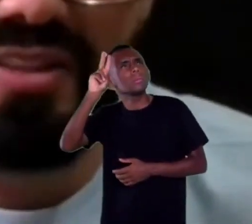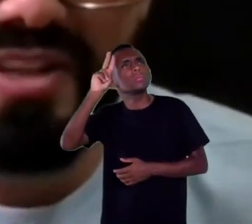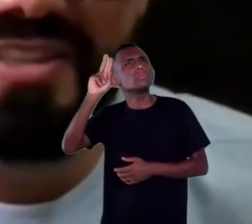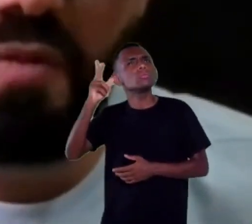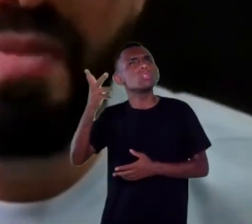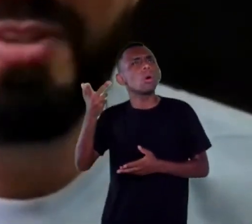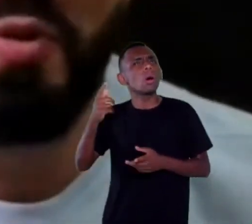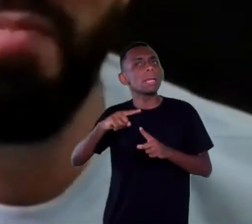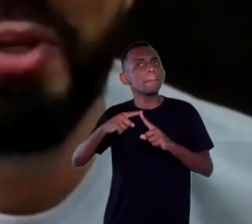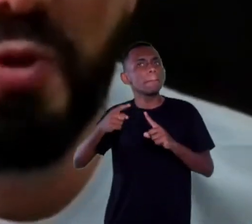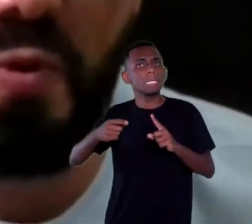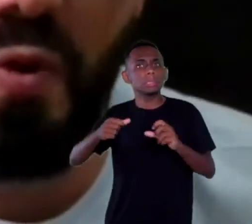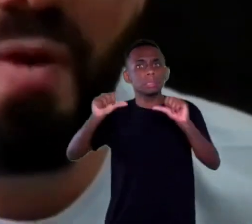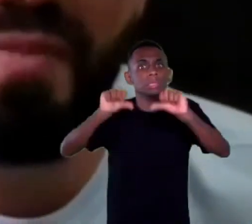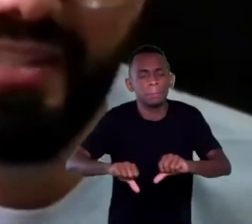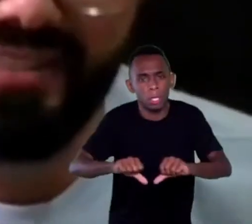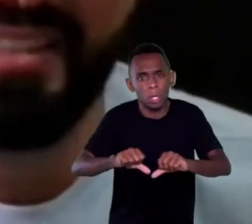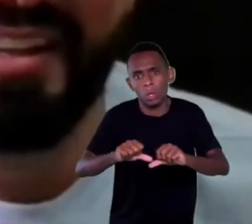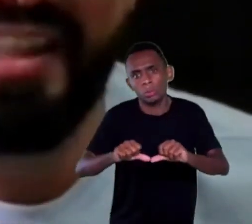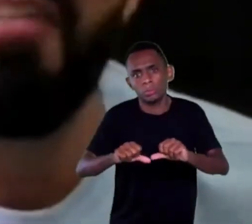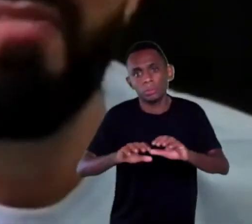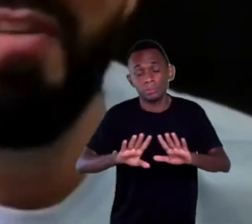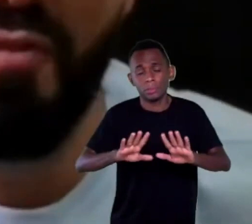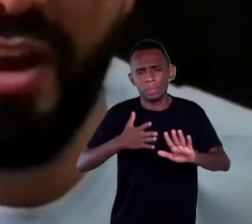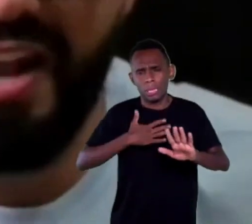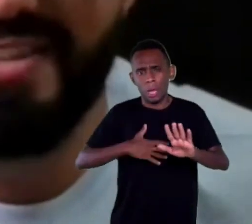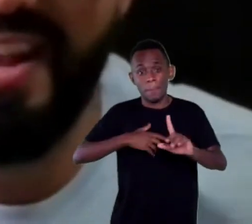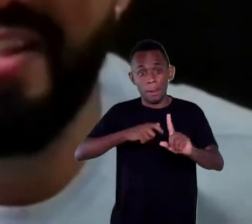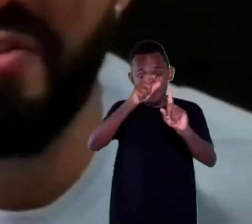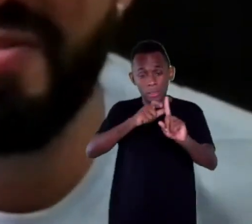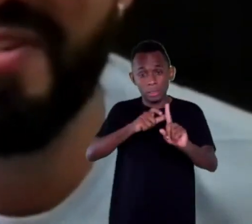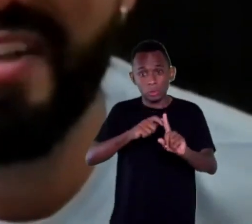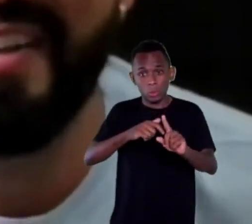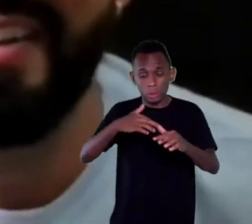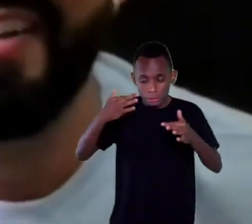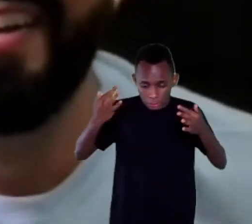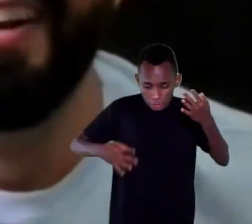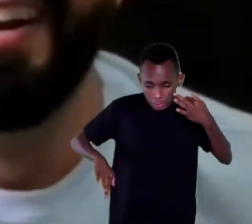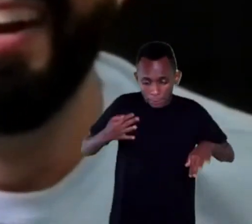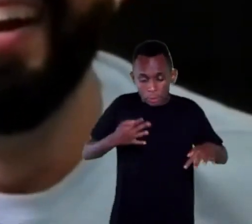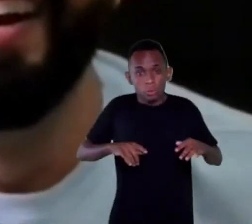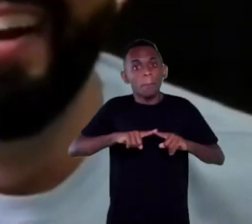trágico quanto isso, não. A pessoa machucou, mas tá vivo, graças a Deus.